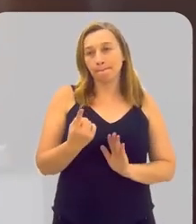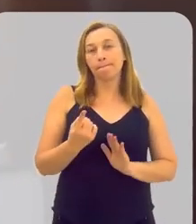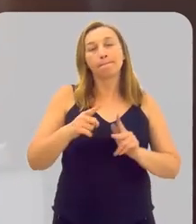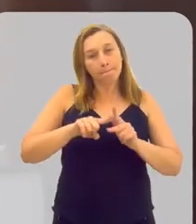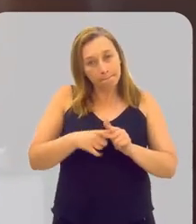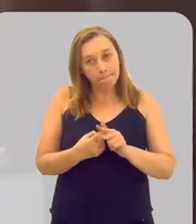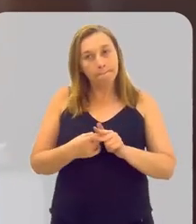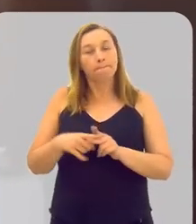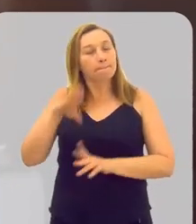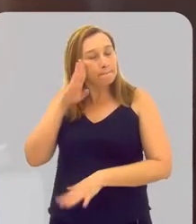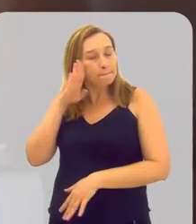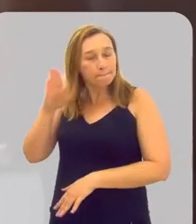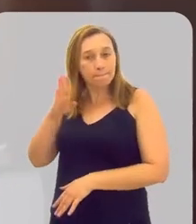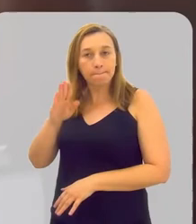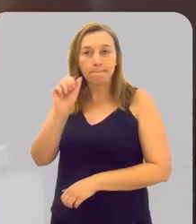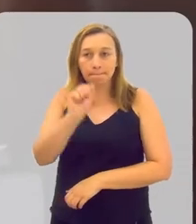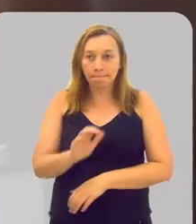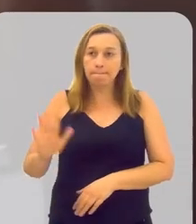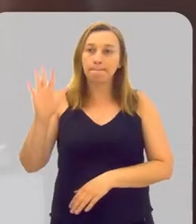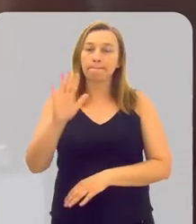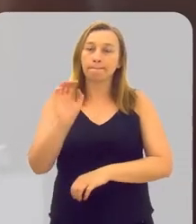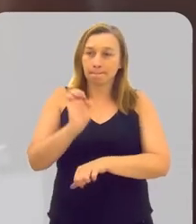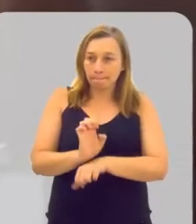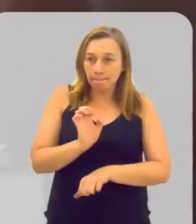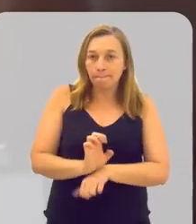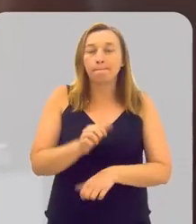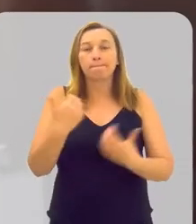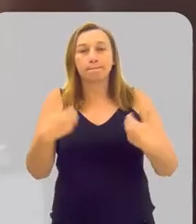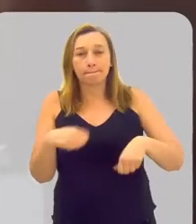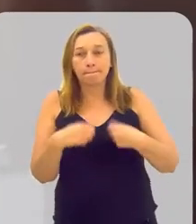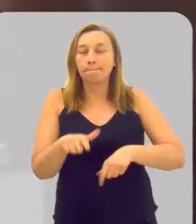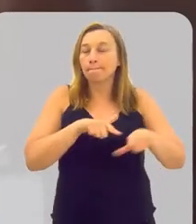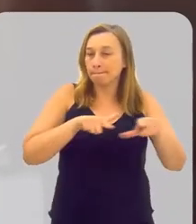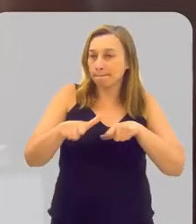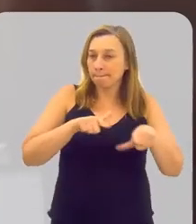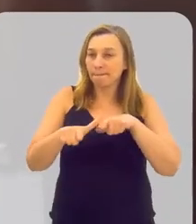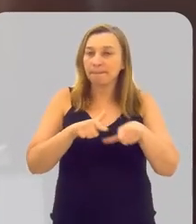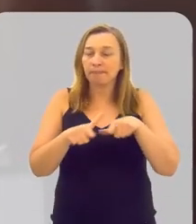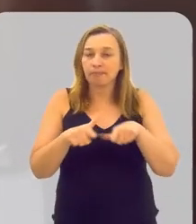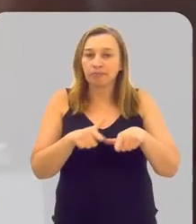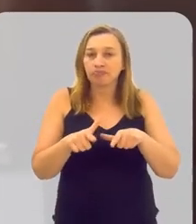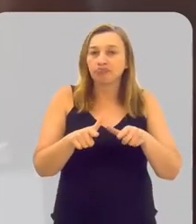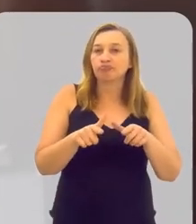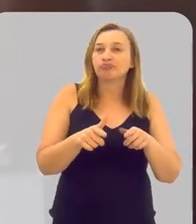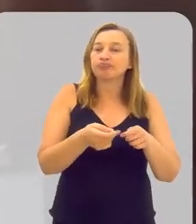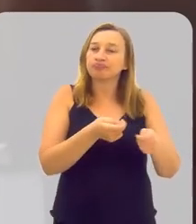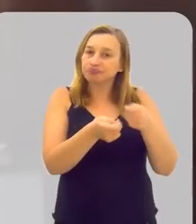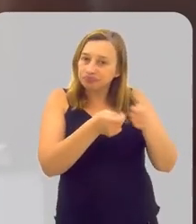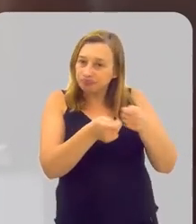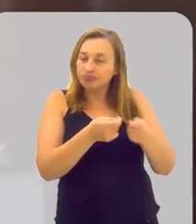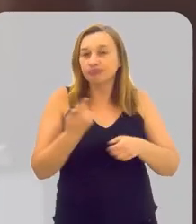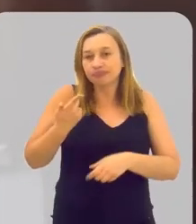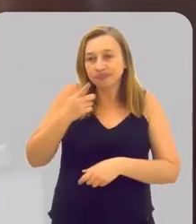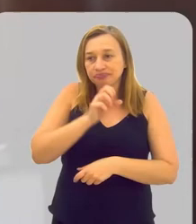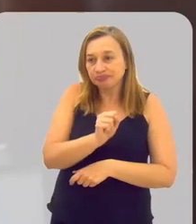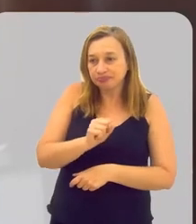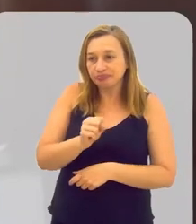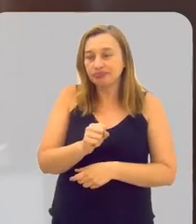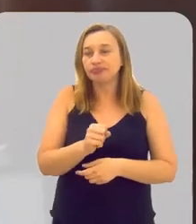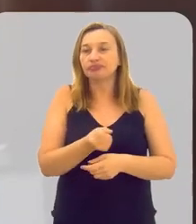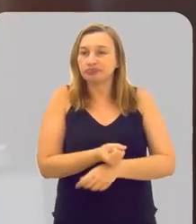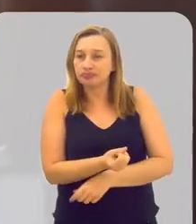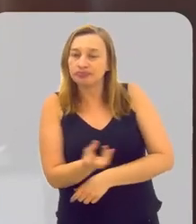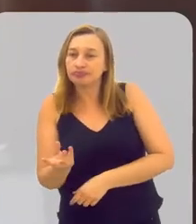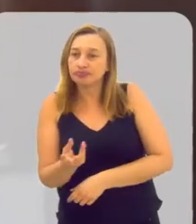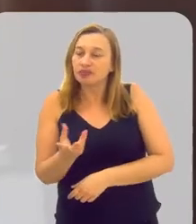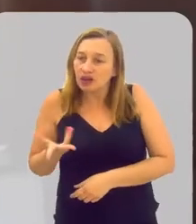é uma das regulações específicas quando a gente fala a nível estadual. Então, a gente precisa trabalhar nessa regulação para a gente